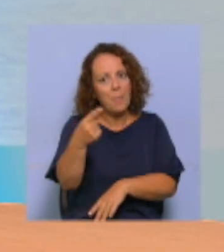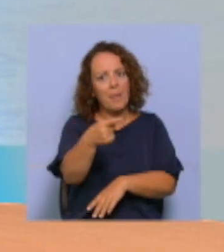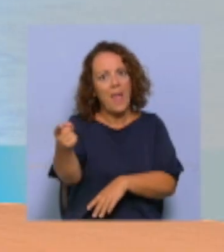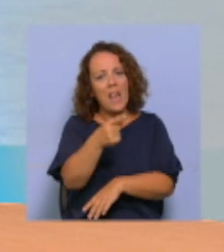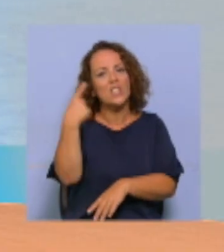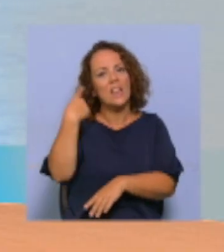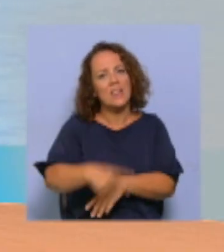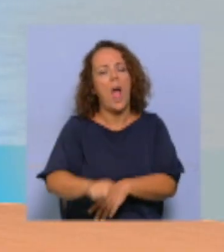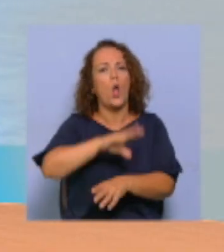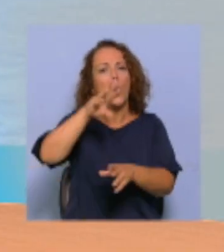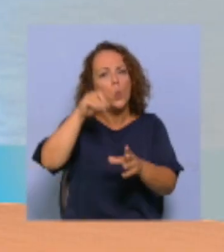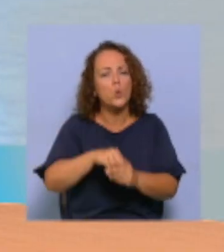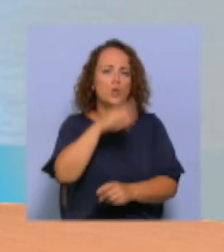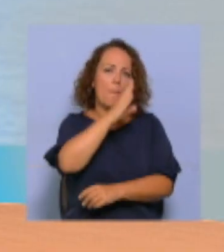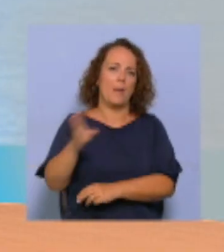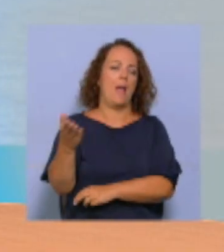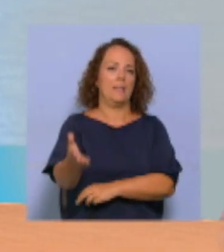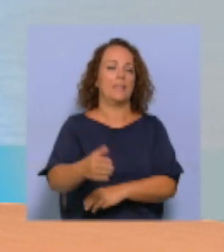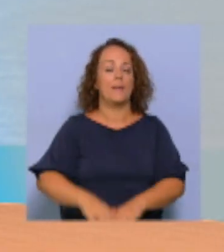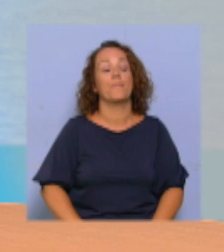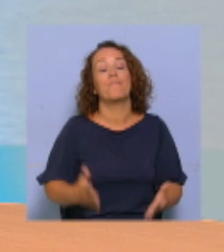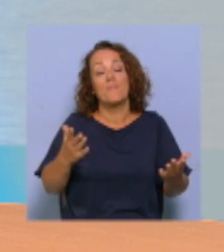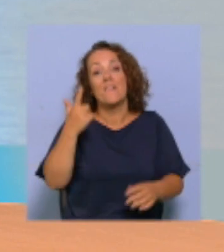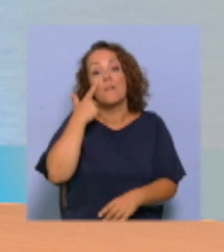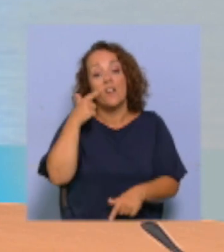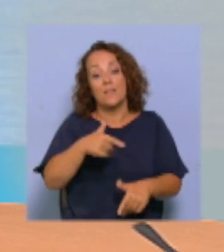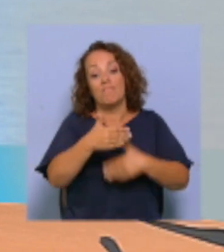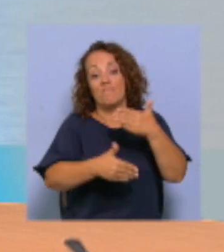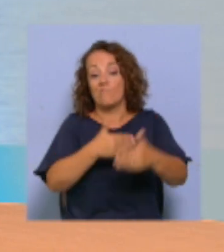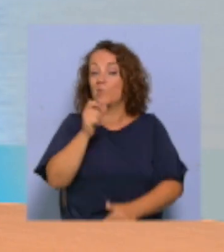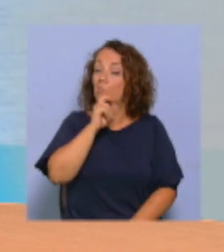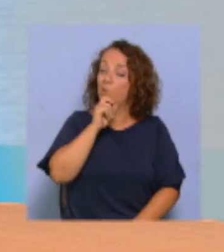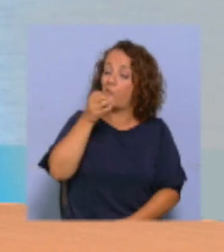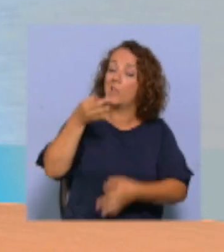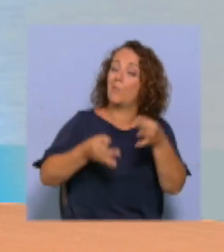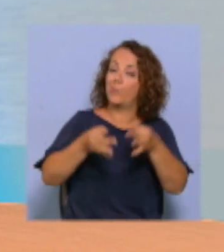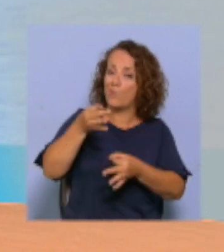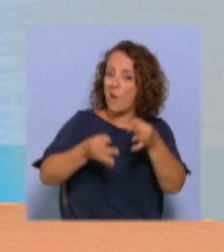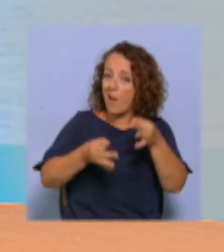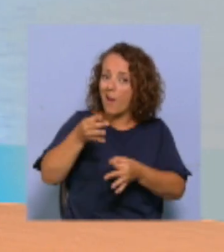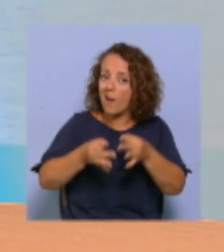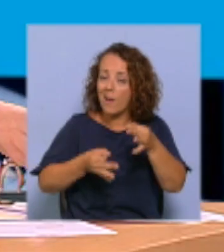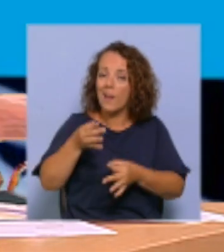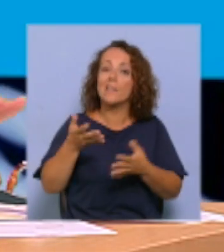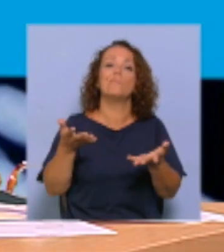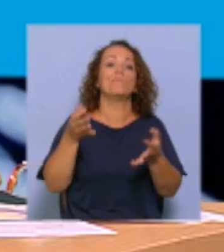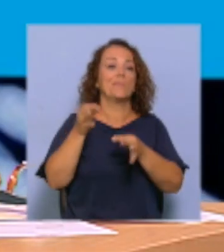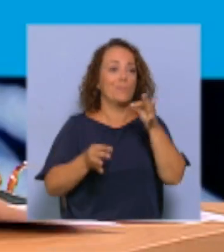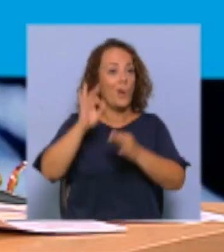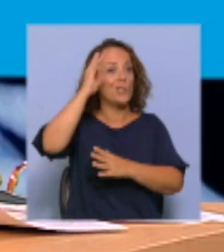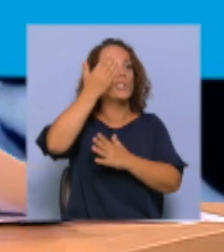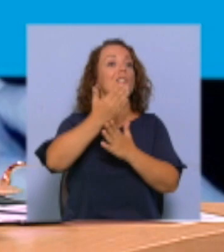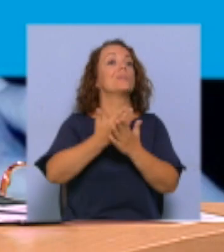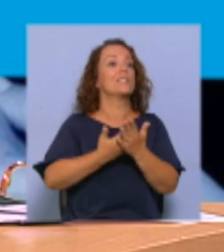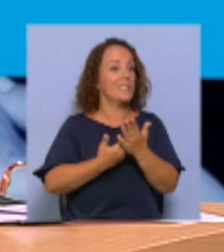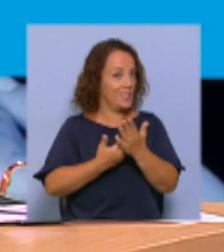na prática. O desenvolvimento desta situação. Provavelmente em tribunal, provavelmente no Tribunal Constitucional.